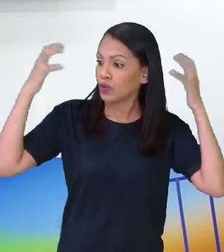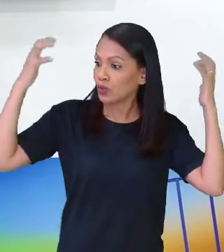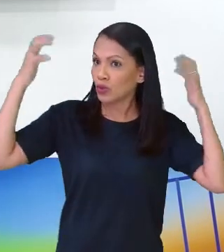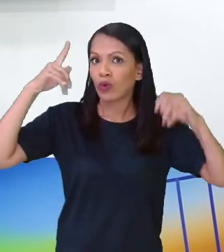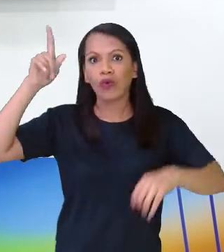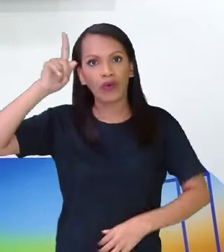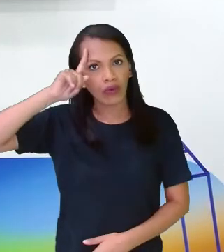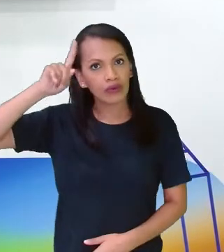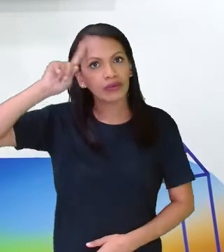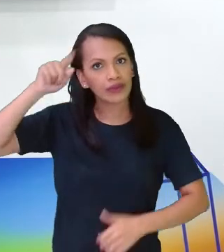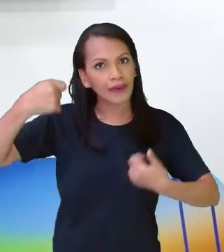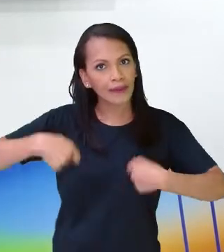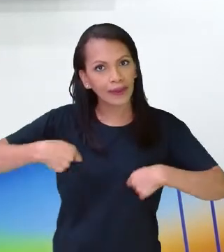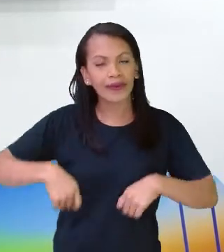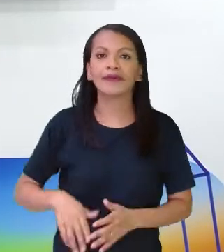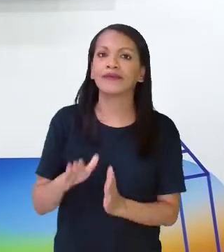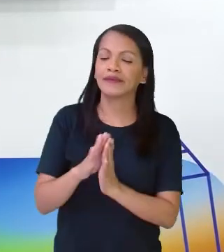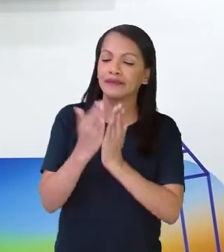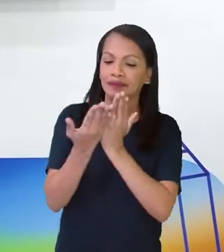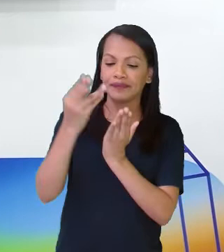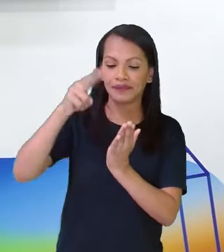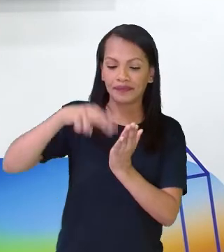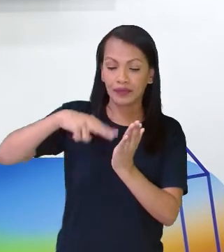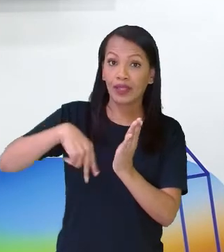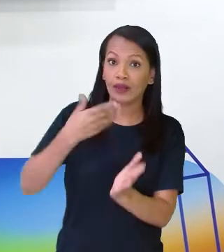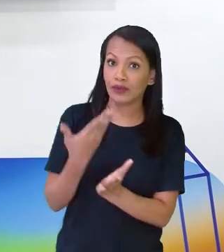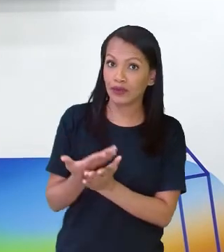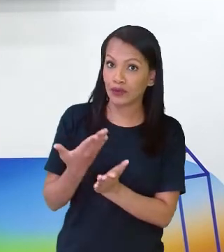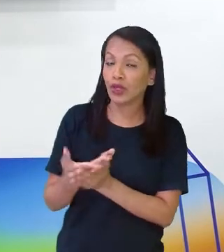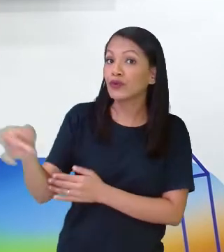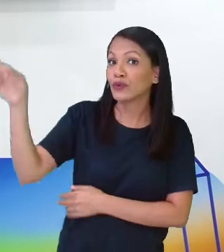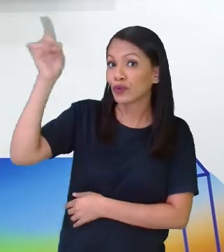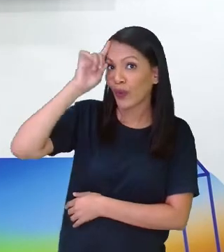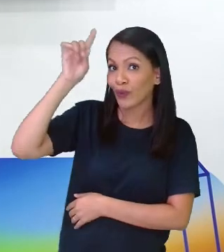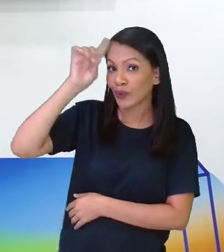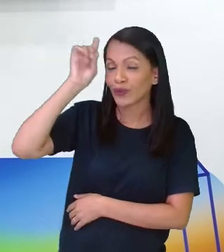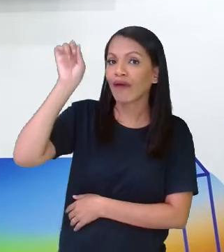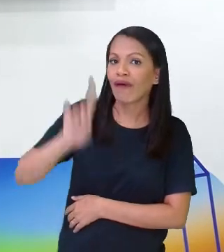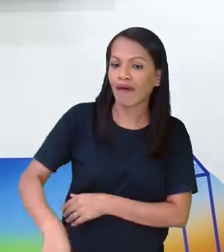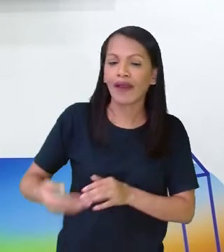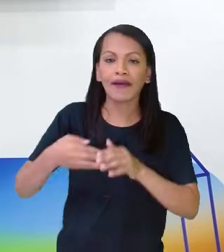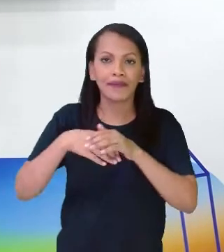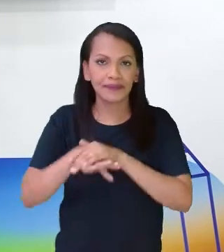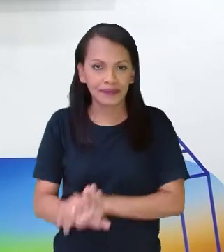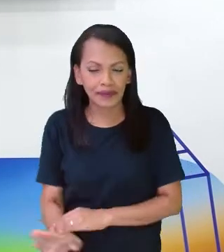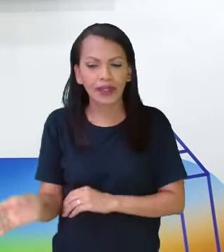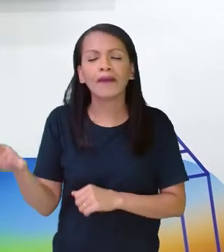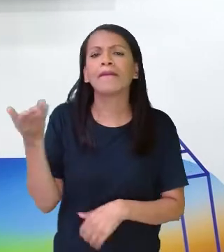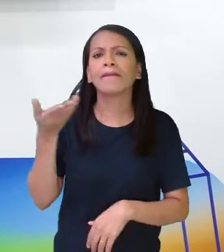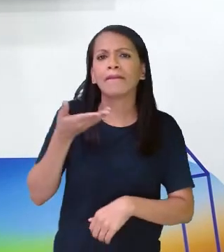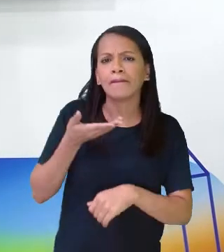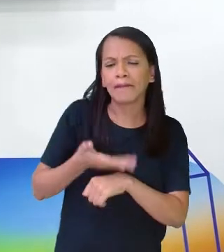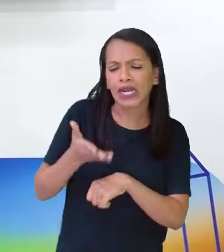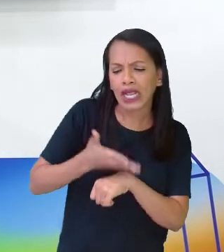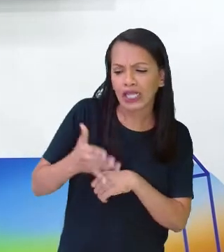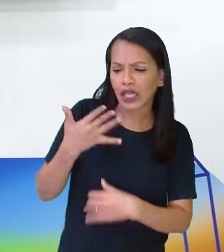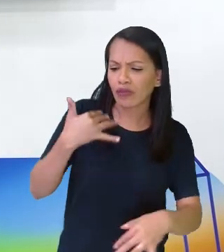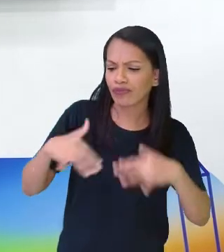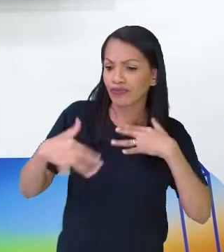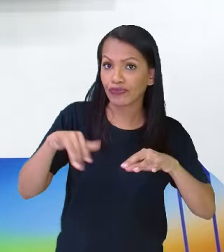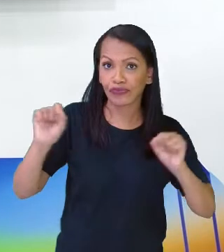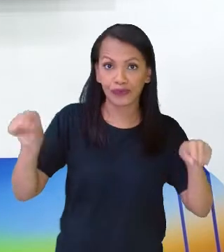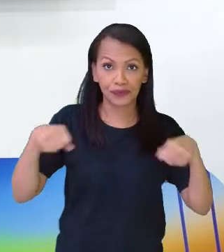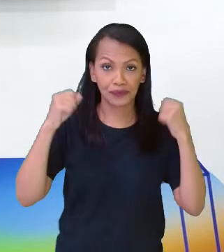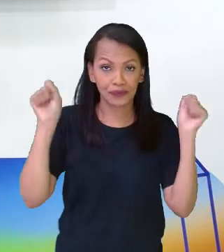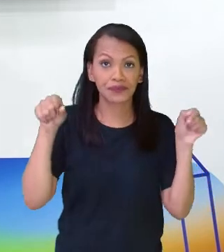todos os dias, o hábito de ler, de estudar todos os dias, então um hábito de praticar exercícios físicos todos os dias,